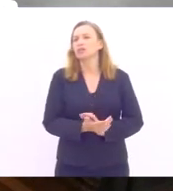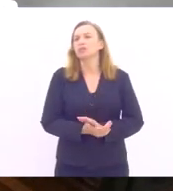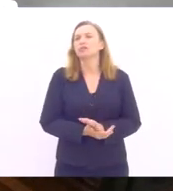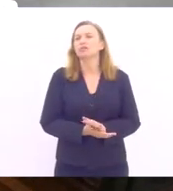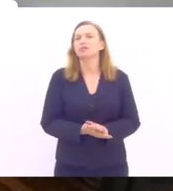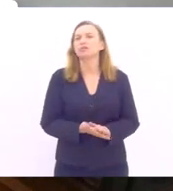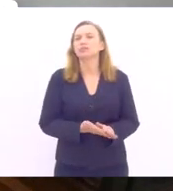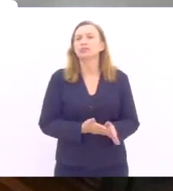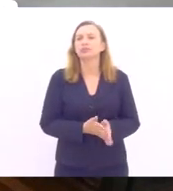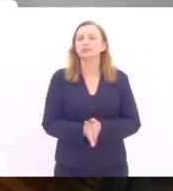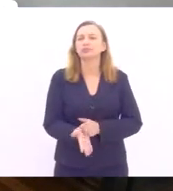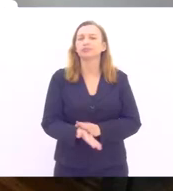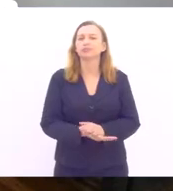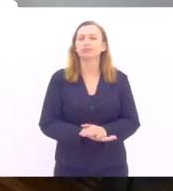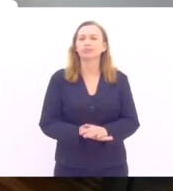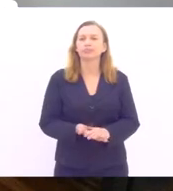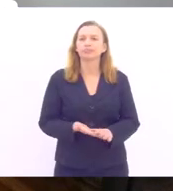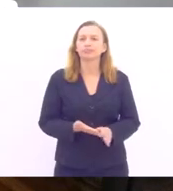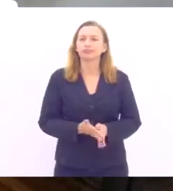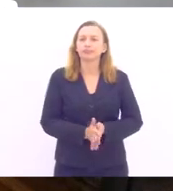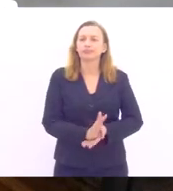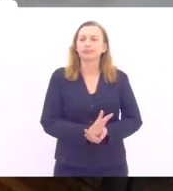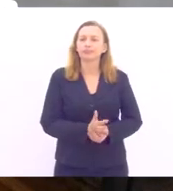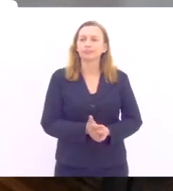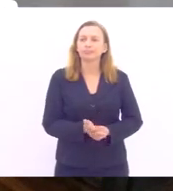Sim, sim, claro, claro.